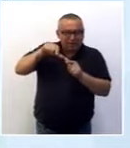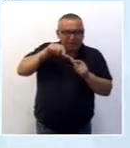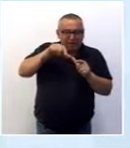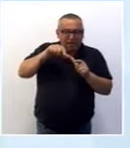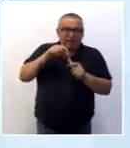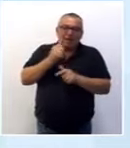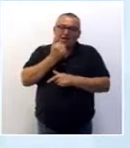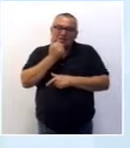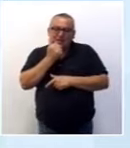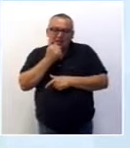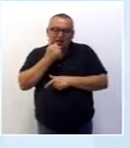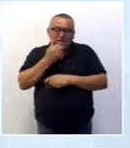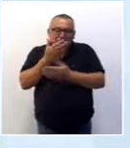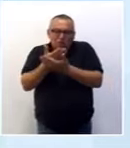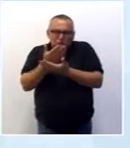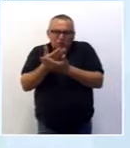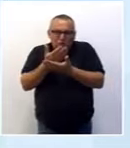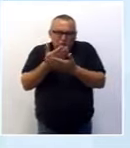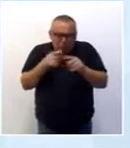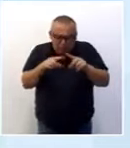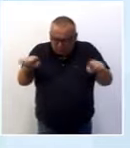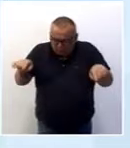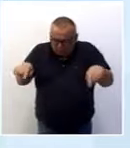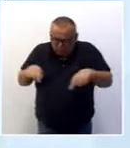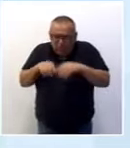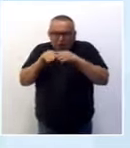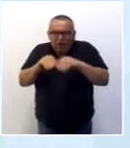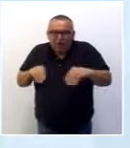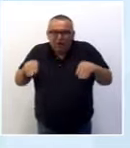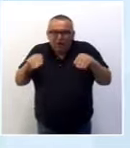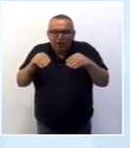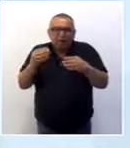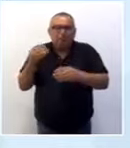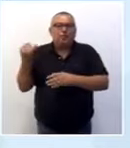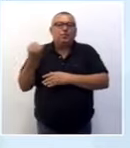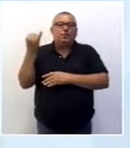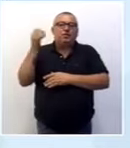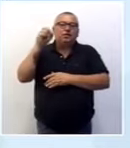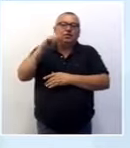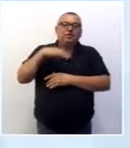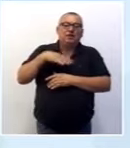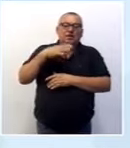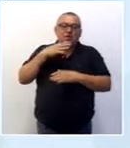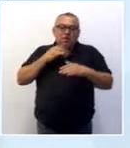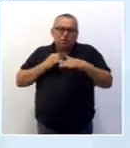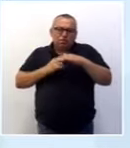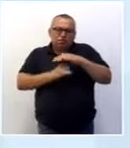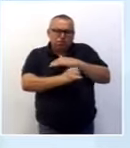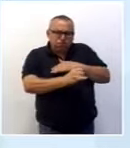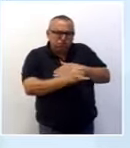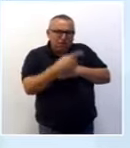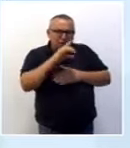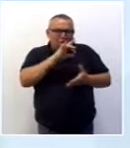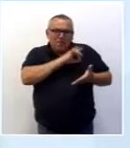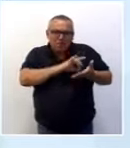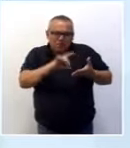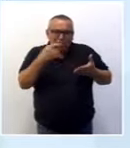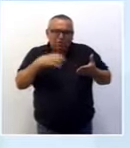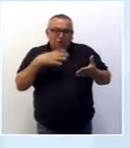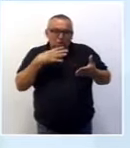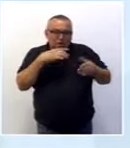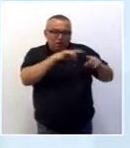tenta estudar o território, e conhecer o território é muito importante se você quer, por exemplo, invadir o território do seu inimigo. Você tem que